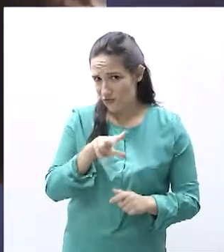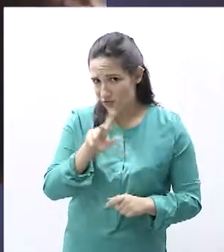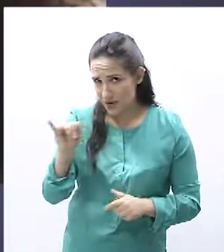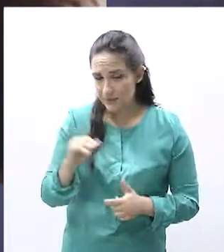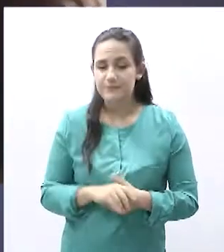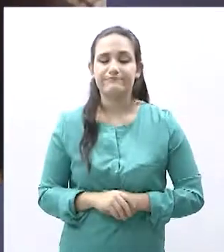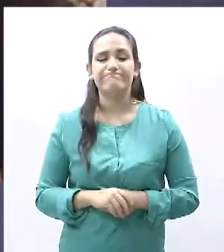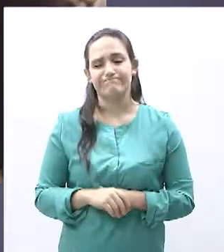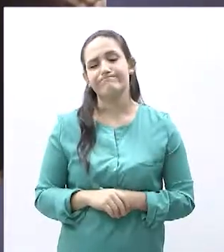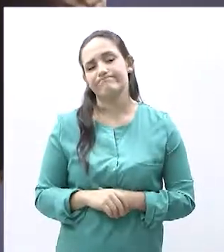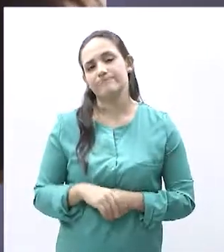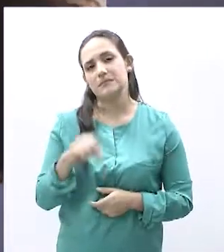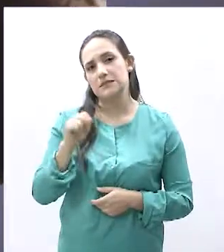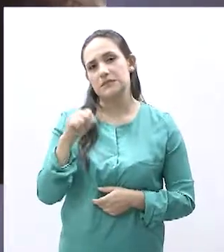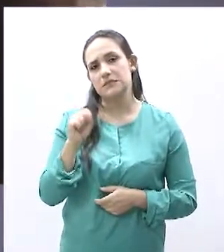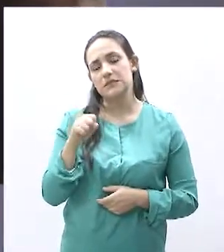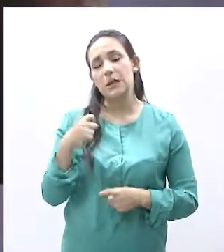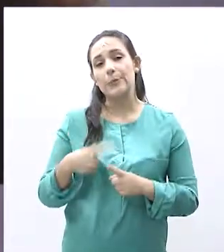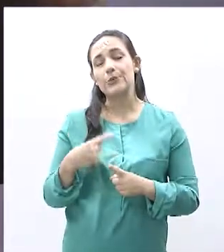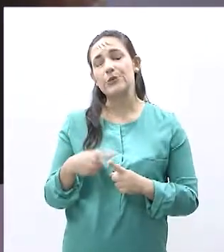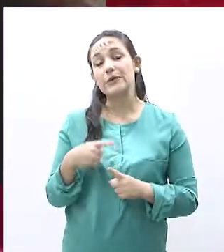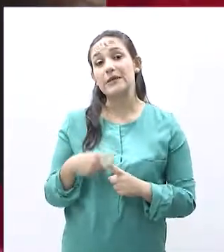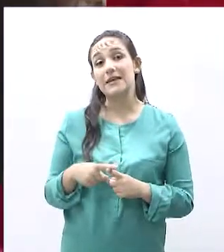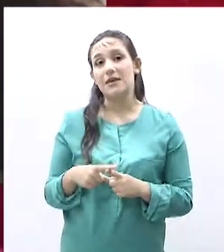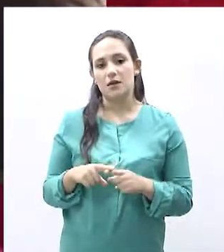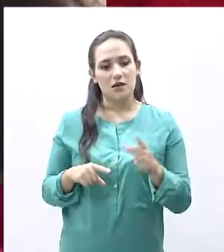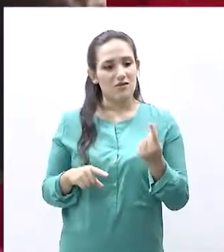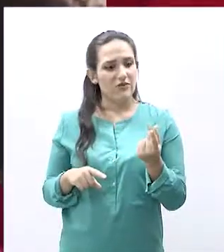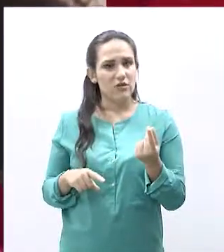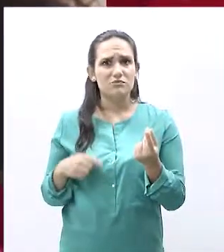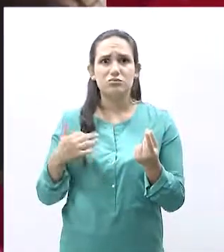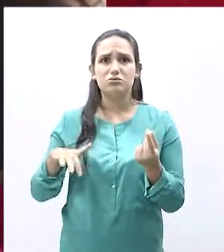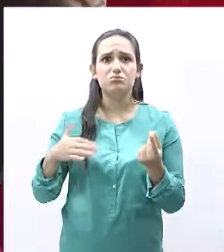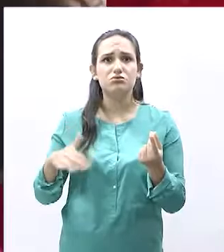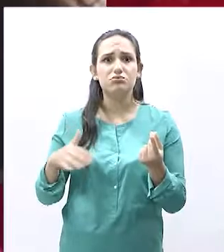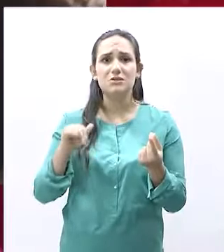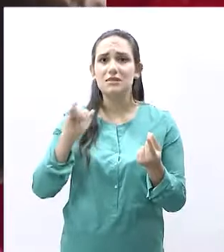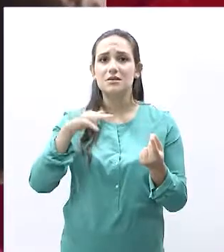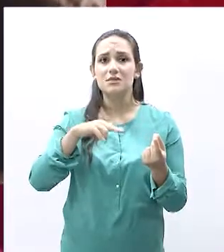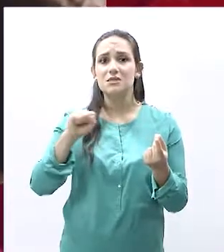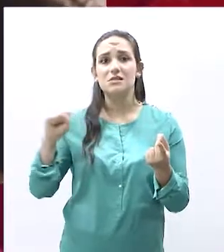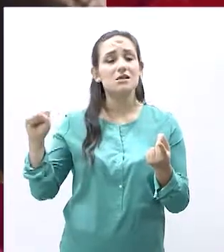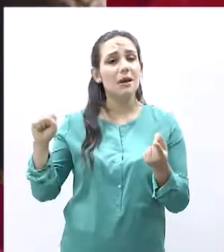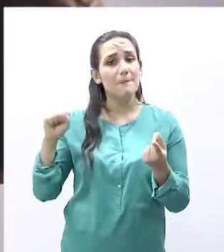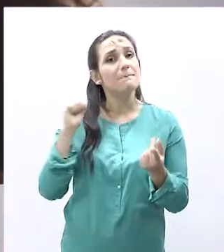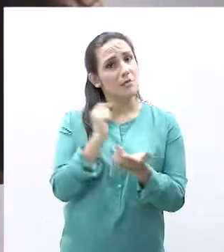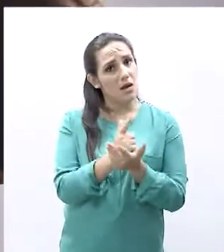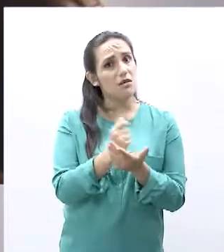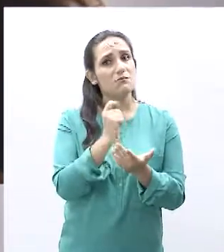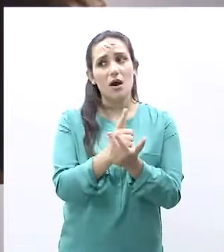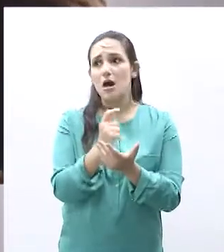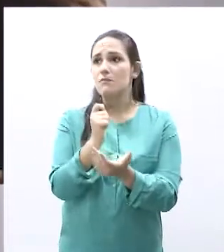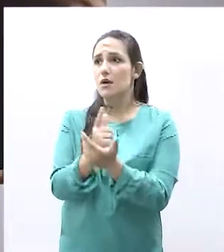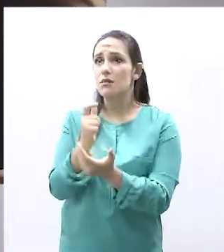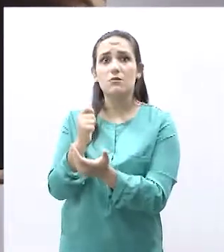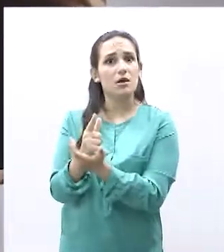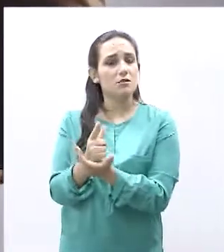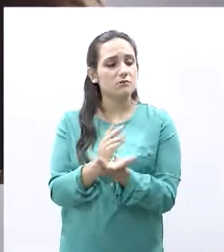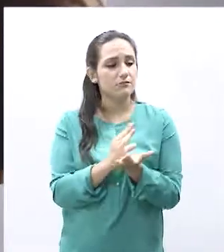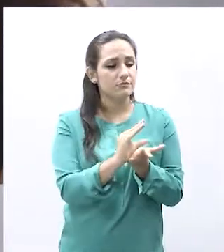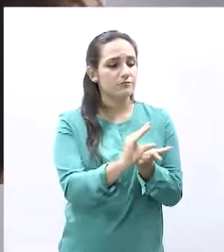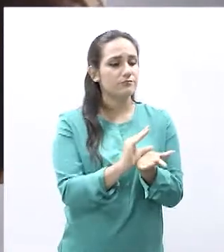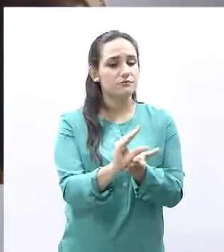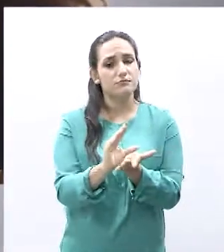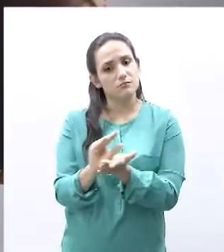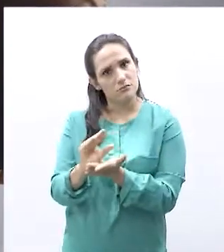significativo. Porque é muito significativo o valor que o INSS acaba repassando para